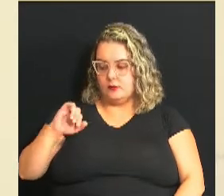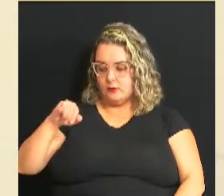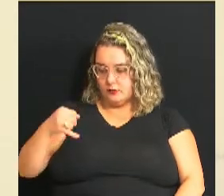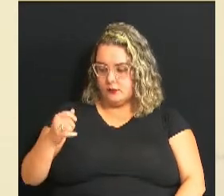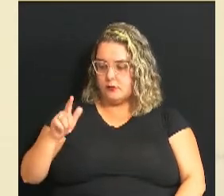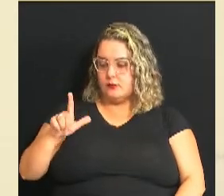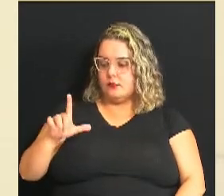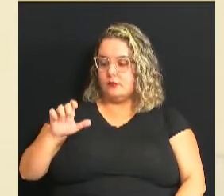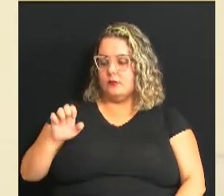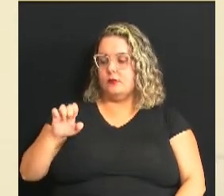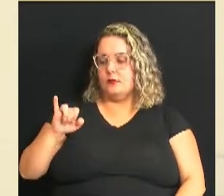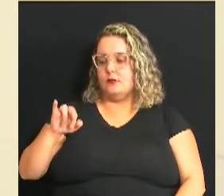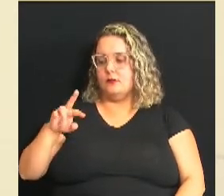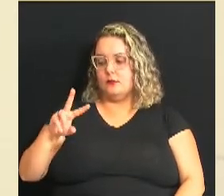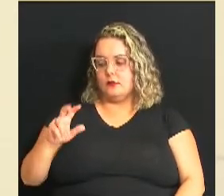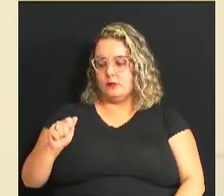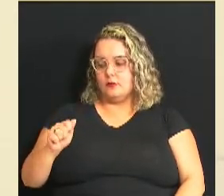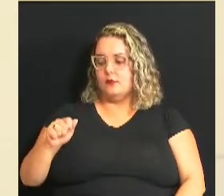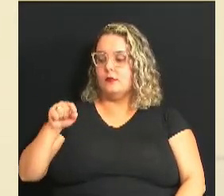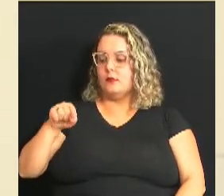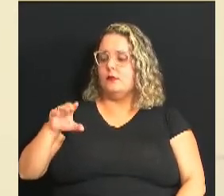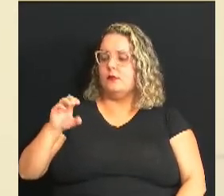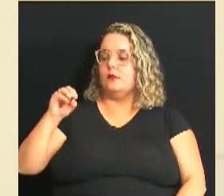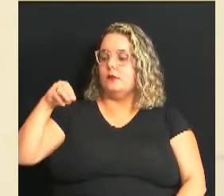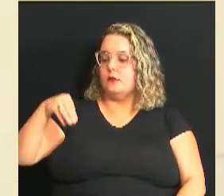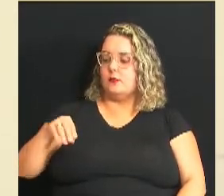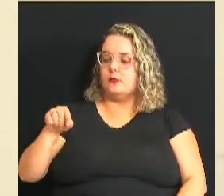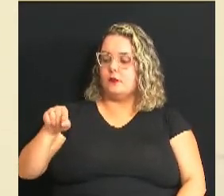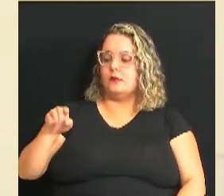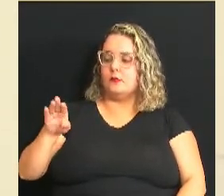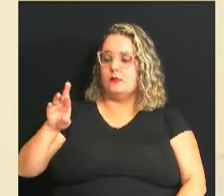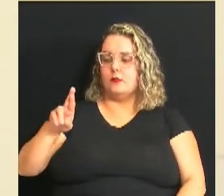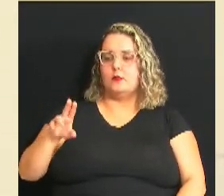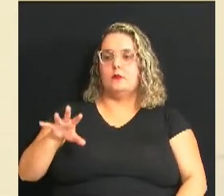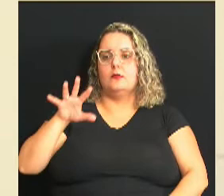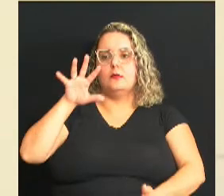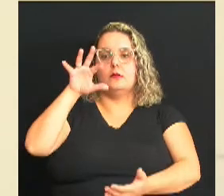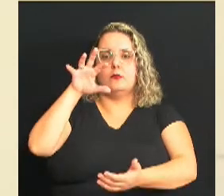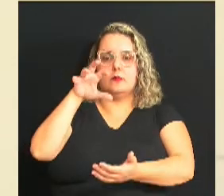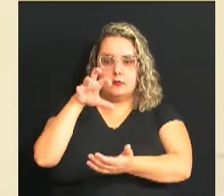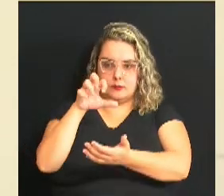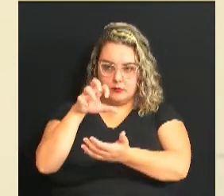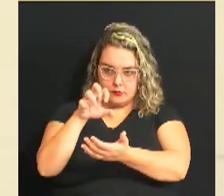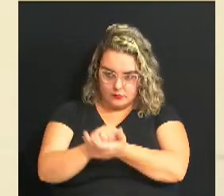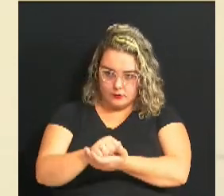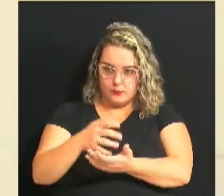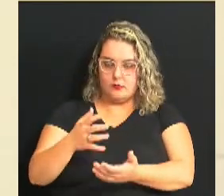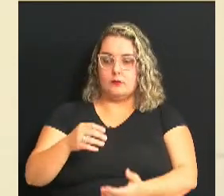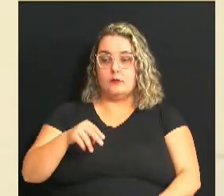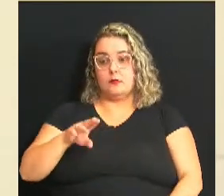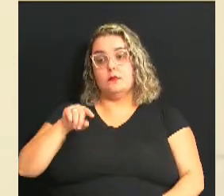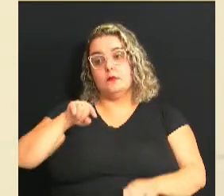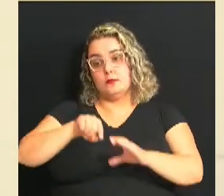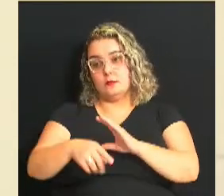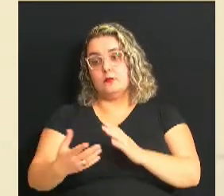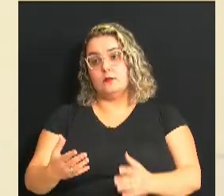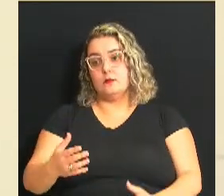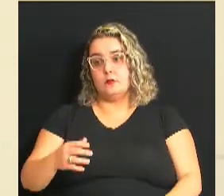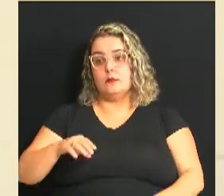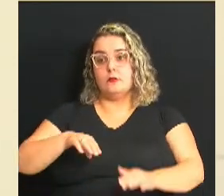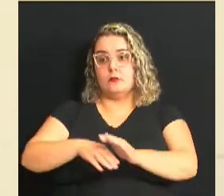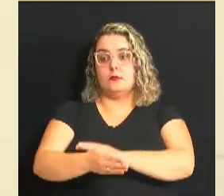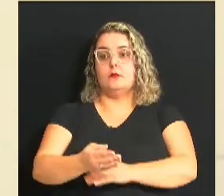jleiva.com.br, e ali dá para fazer o download dessa pesquisa sobre teatro, ou sobre aquela que é mais ampla, sobre hábitos de